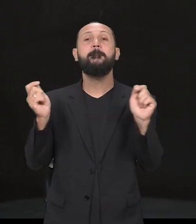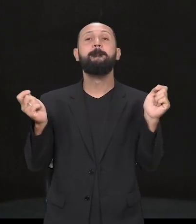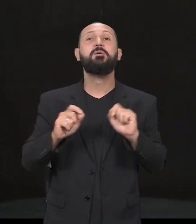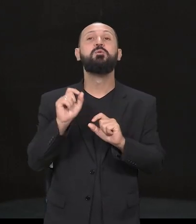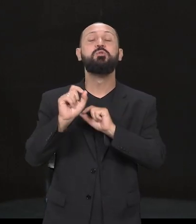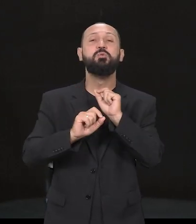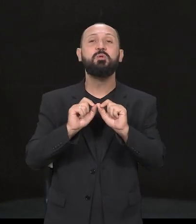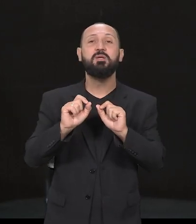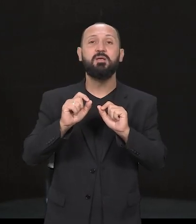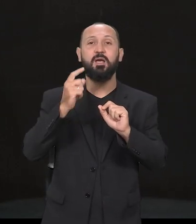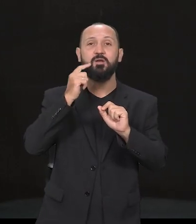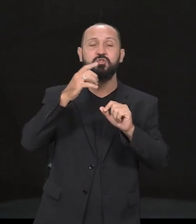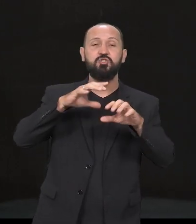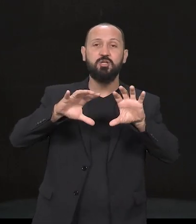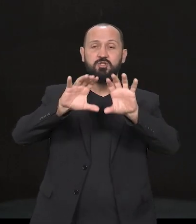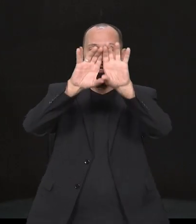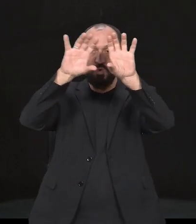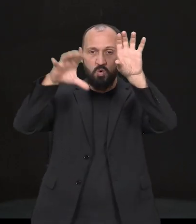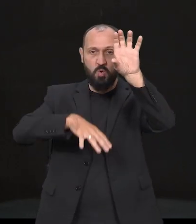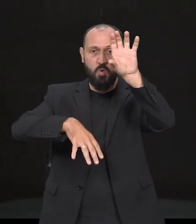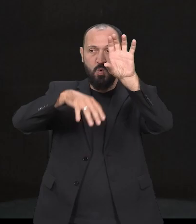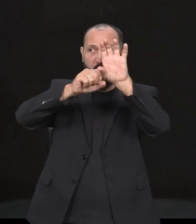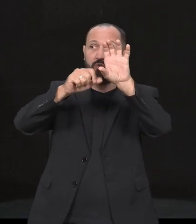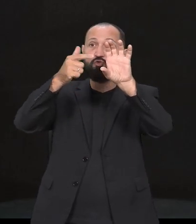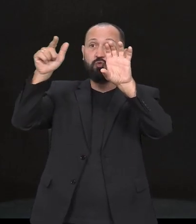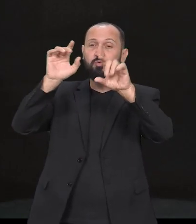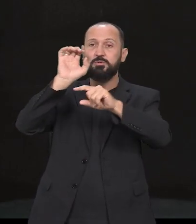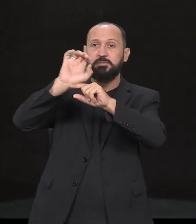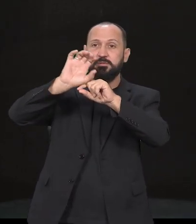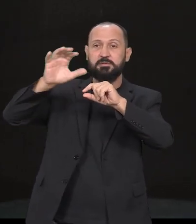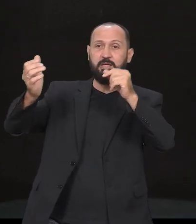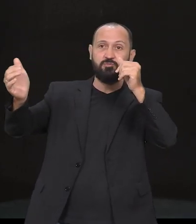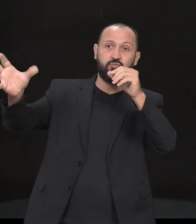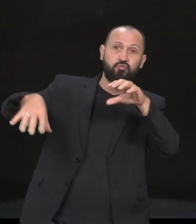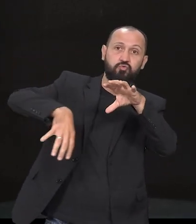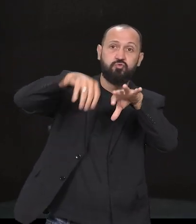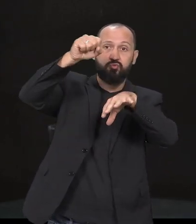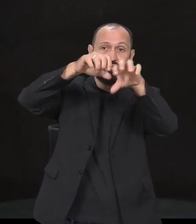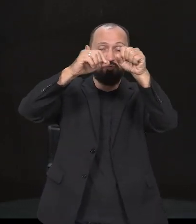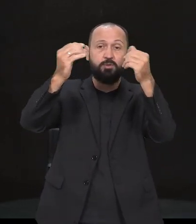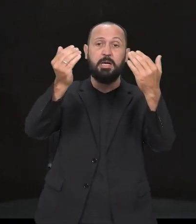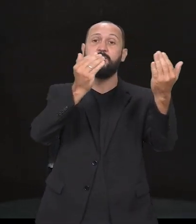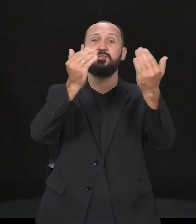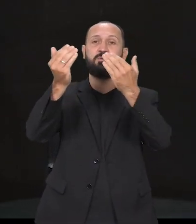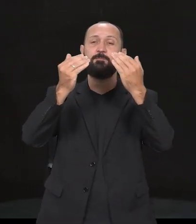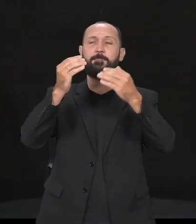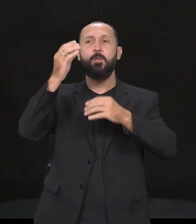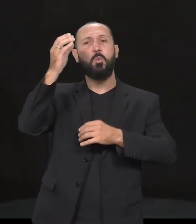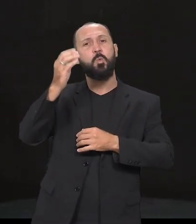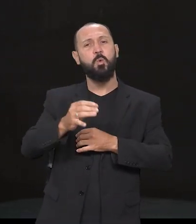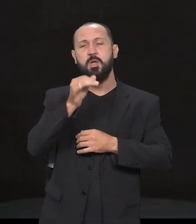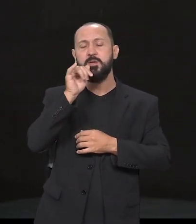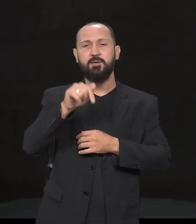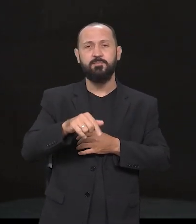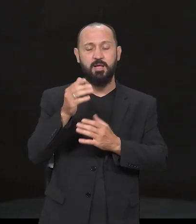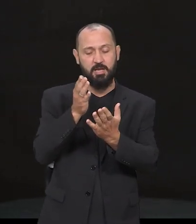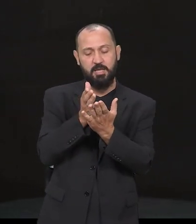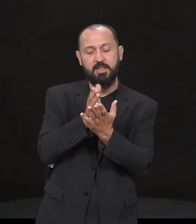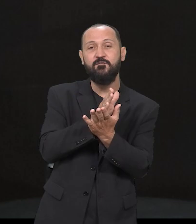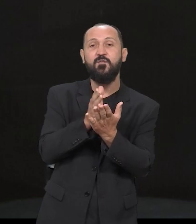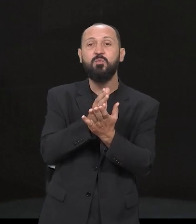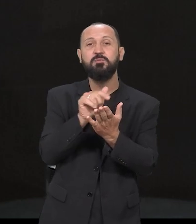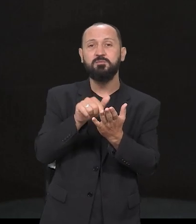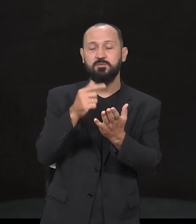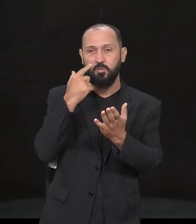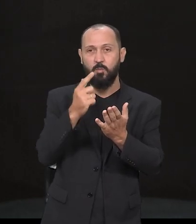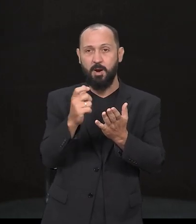a possibilidade da gente ter as informações de outros estados e do nosso também, Então, um crime que acontece na